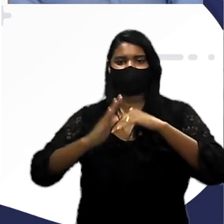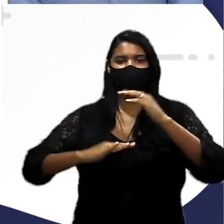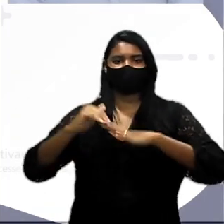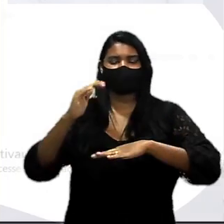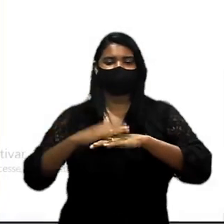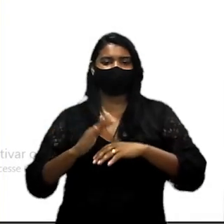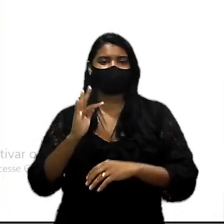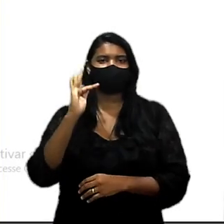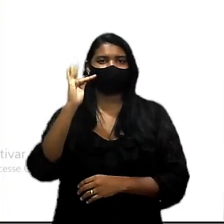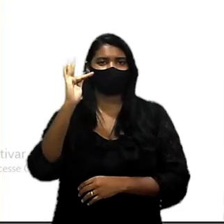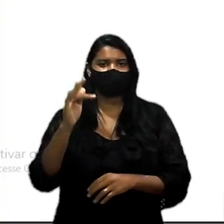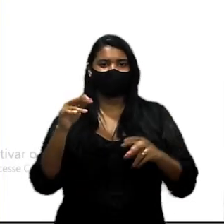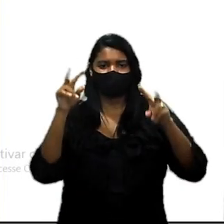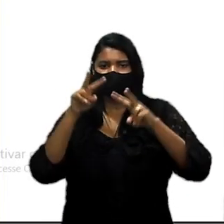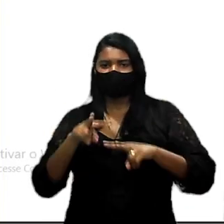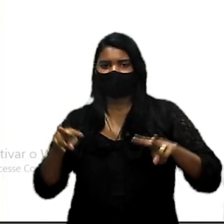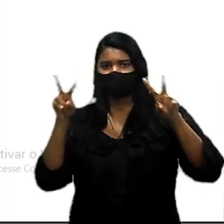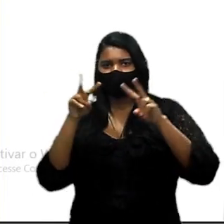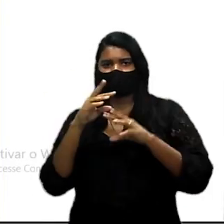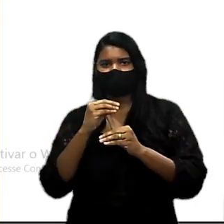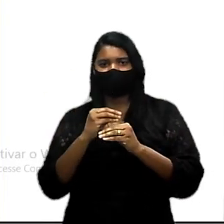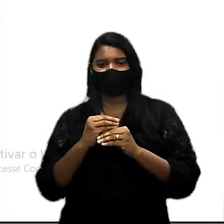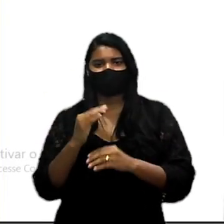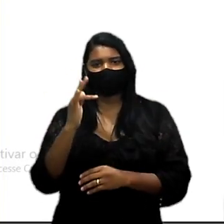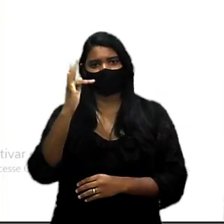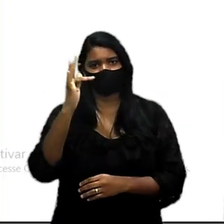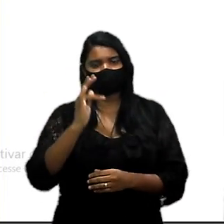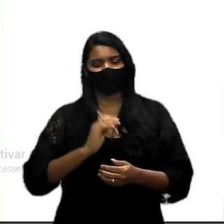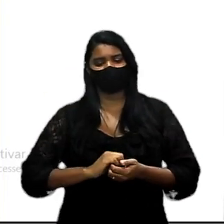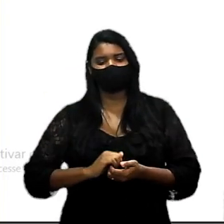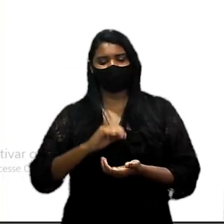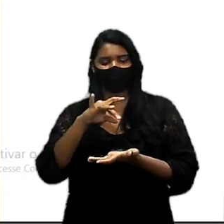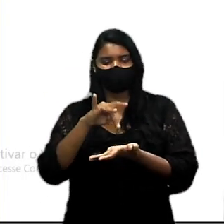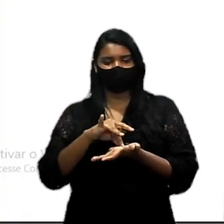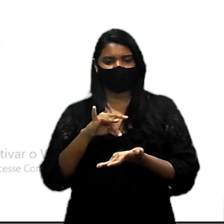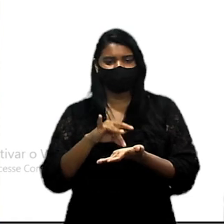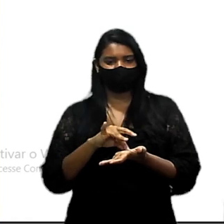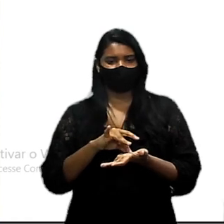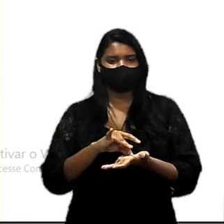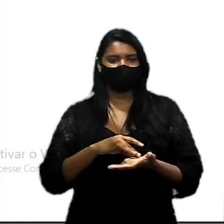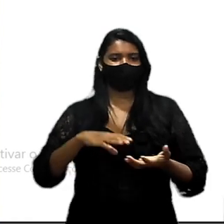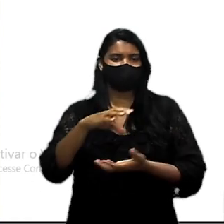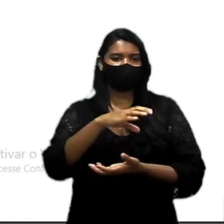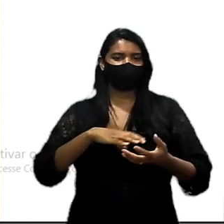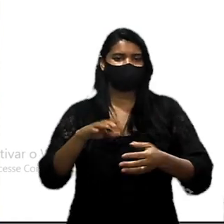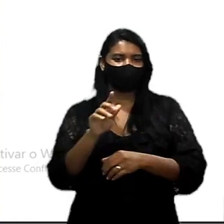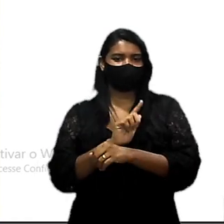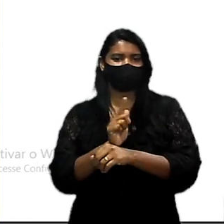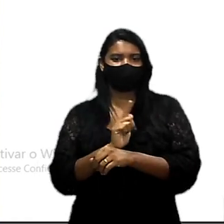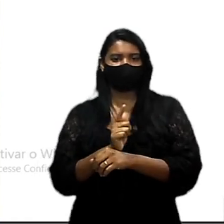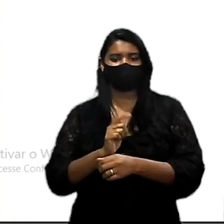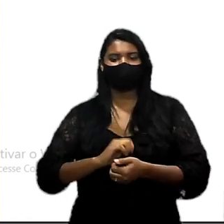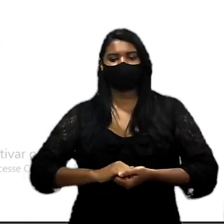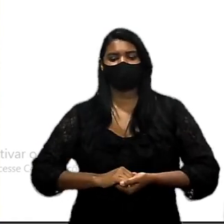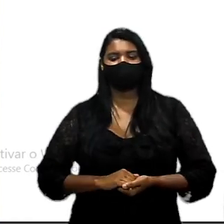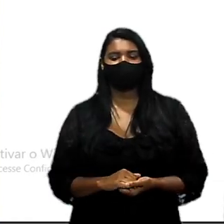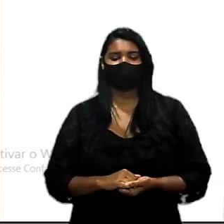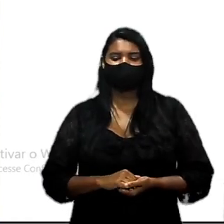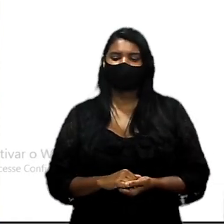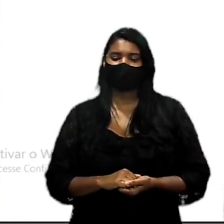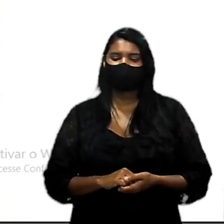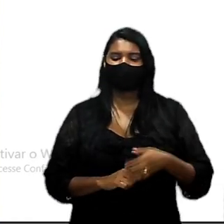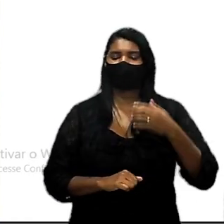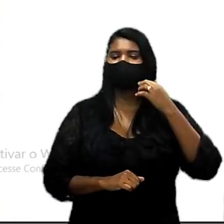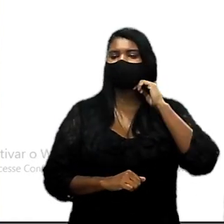futuro, essa visão de futuro. Então, uma verdadeira revolução pela gestão. Não é à toa, e